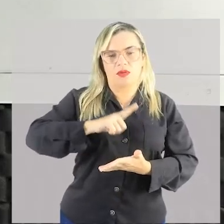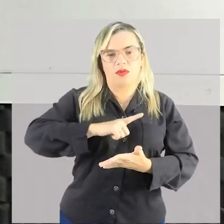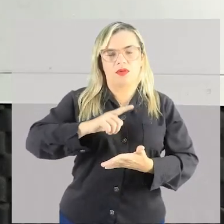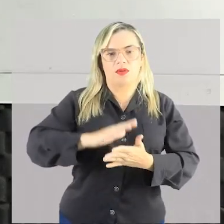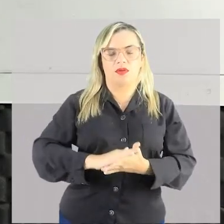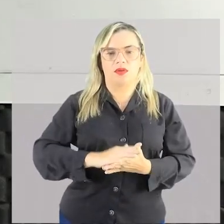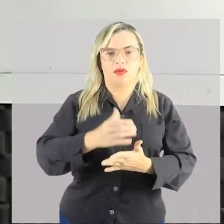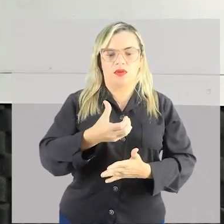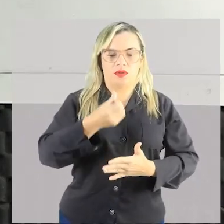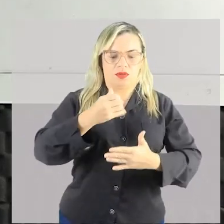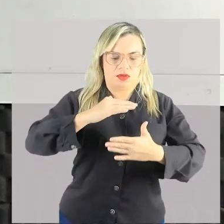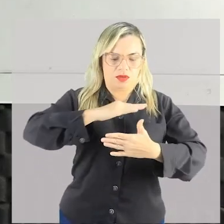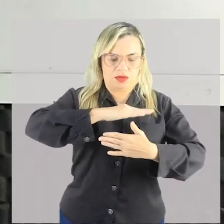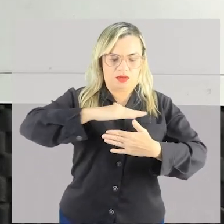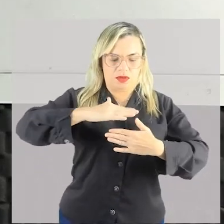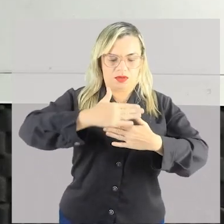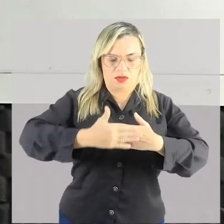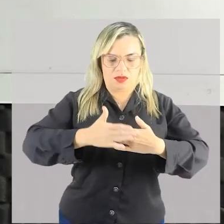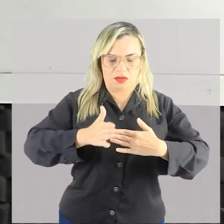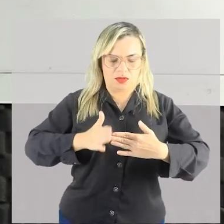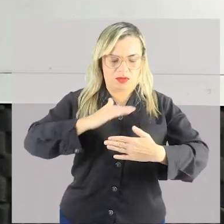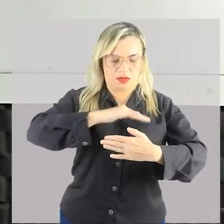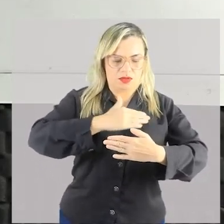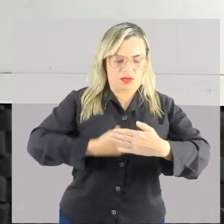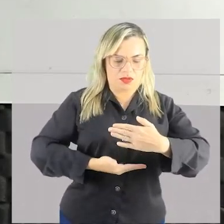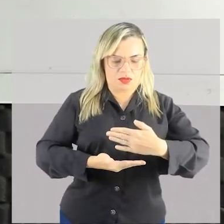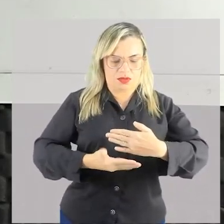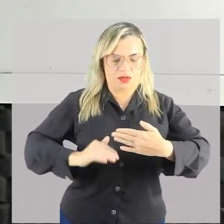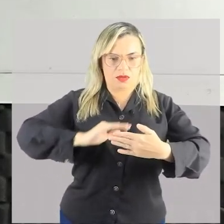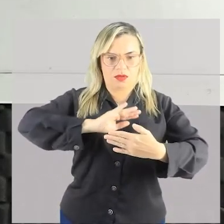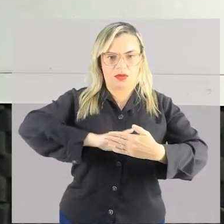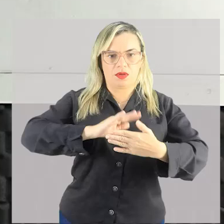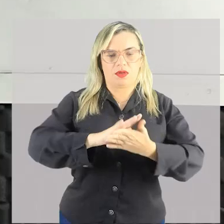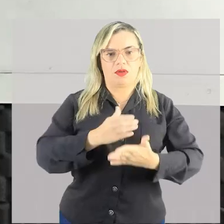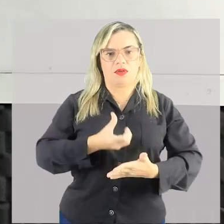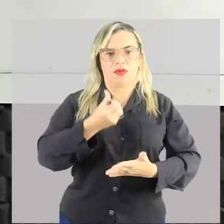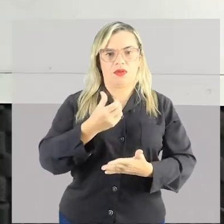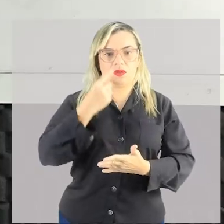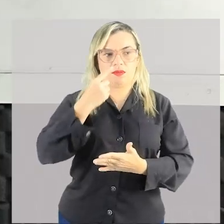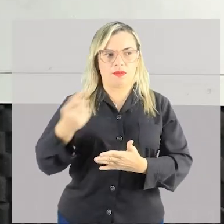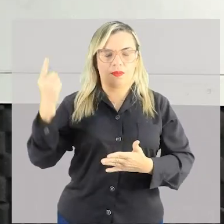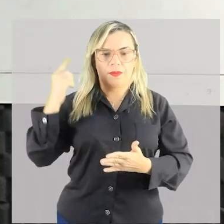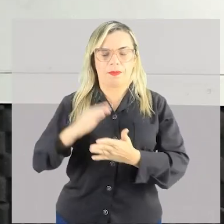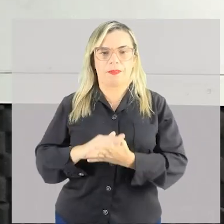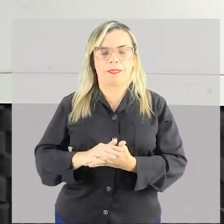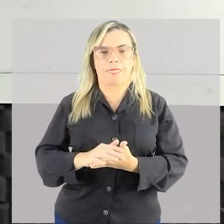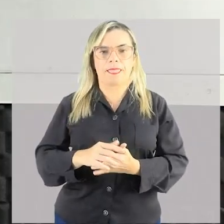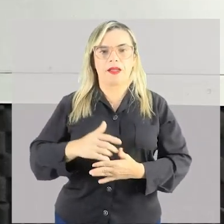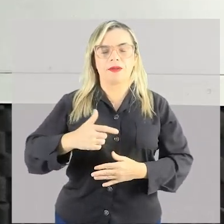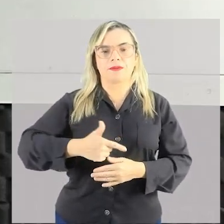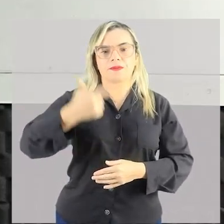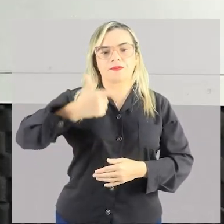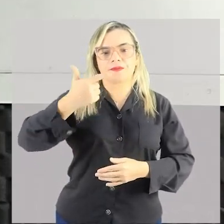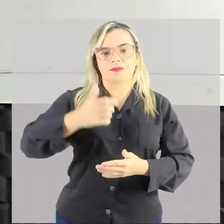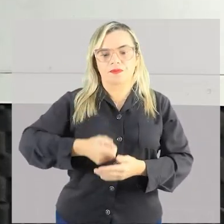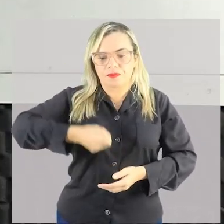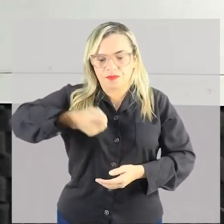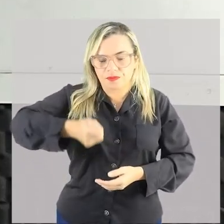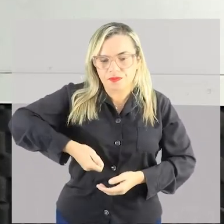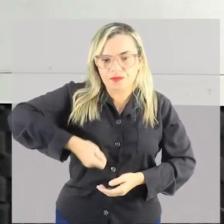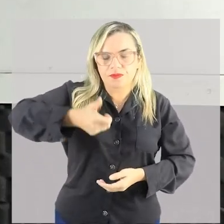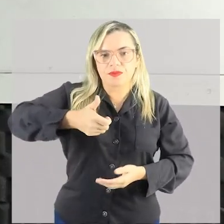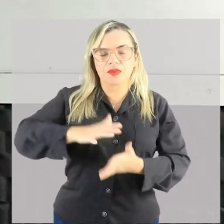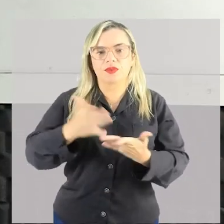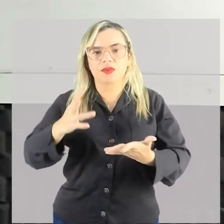tem seis situações seis chances se você um segundo dado quantos resultados possíveis tem